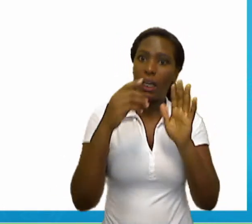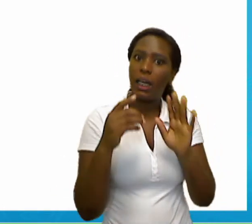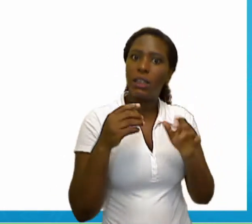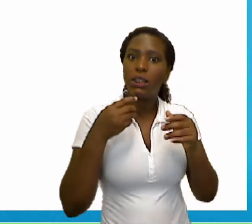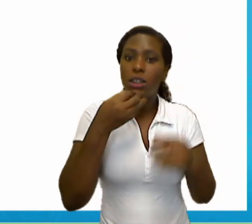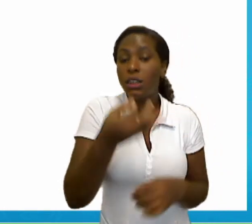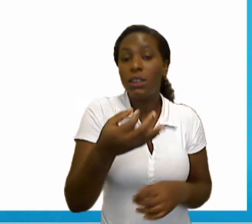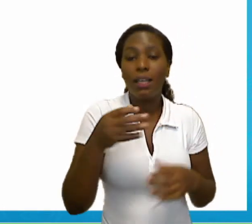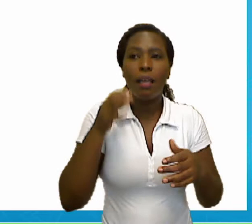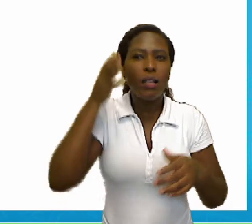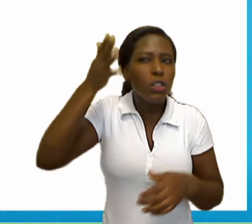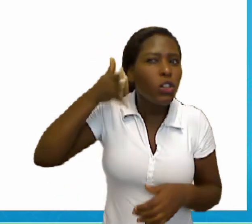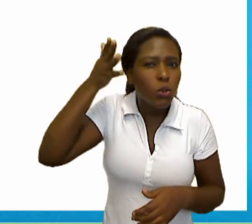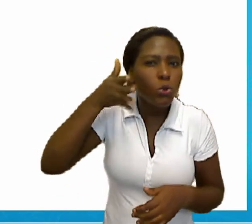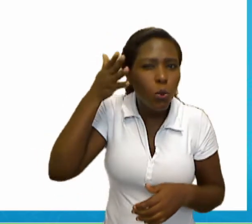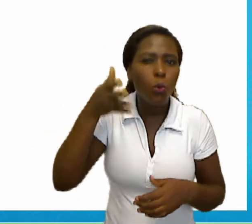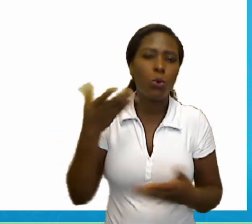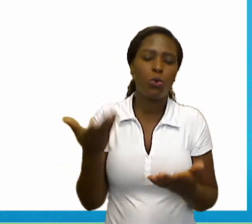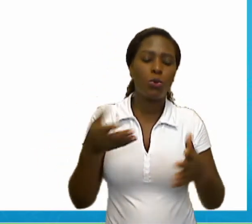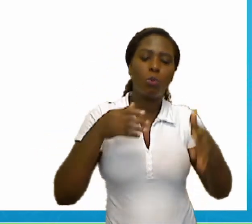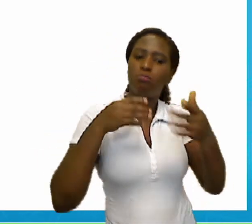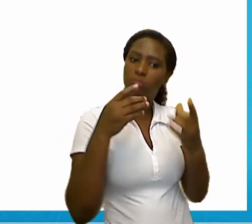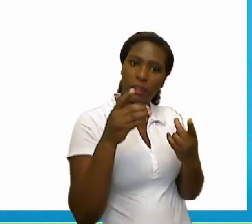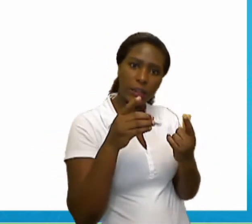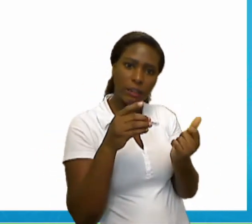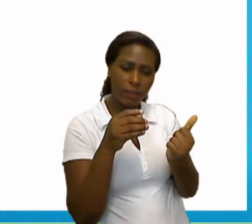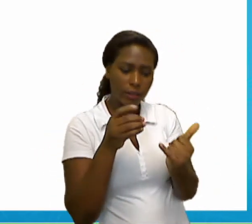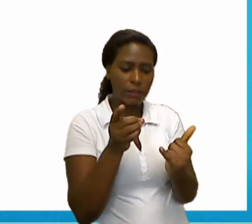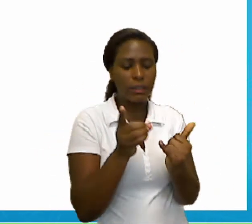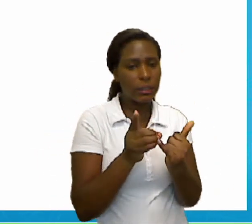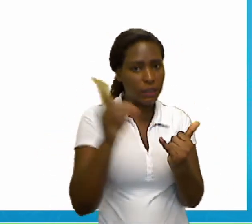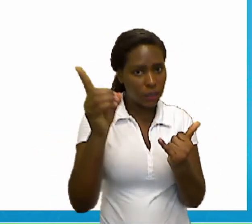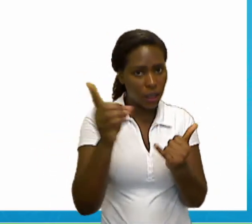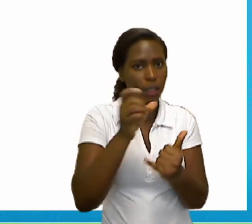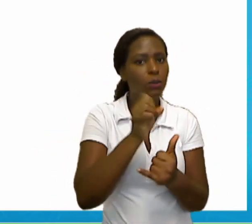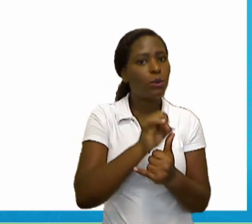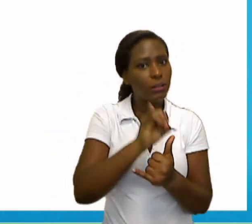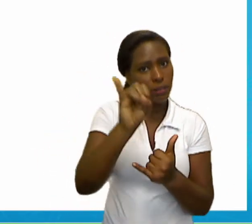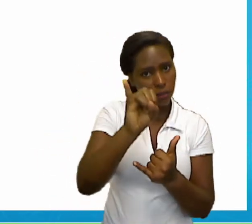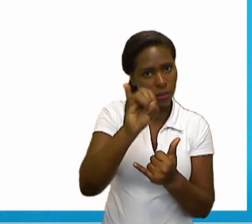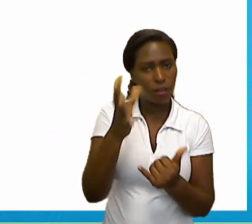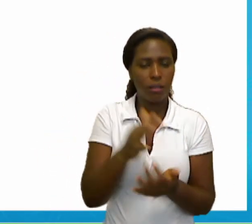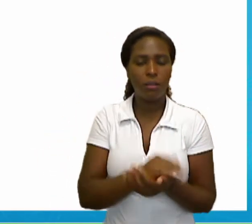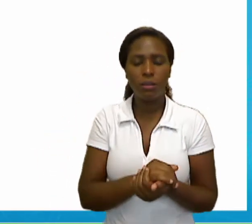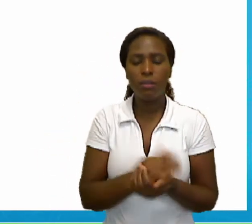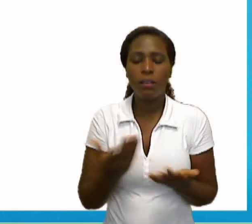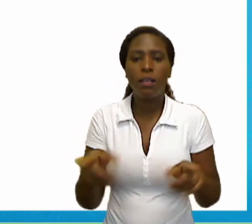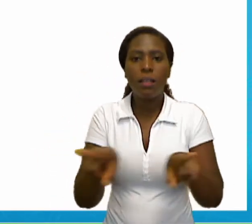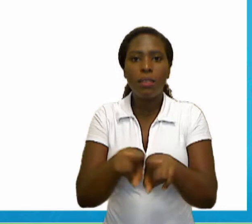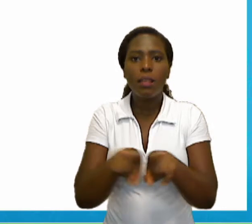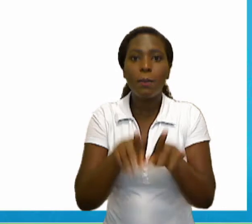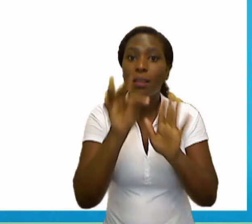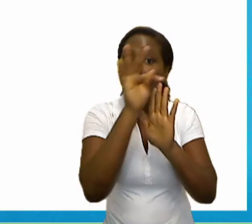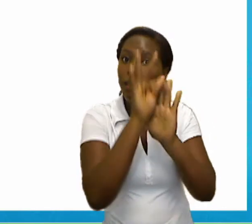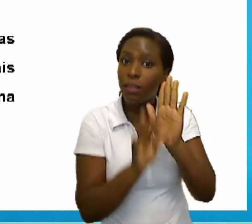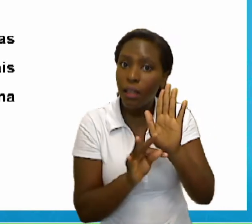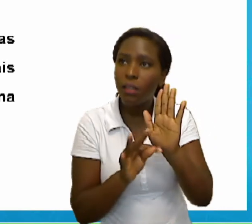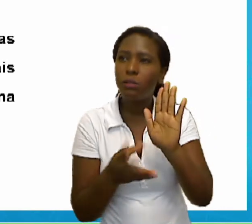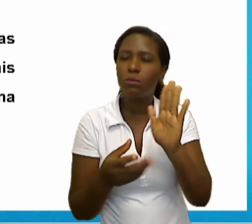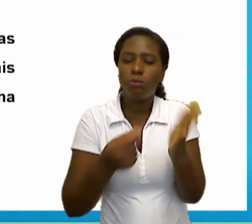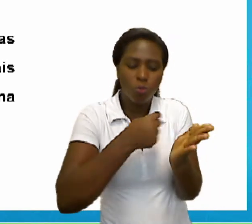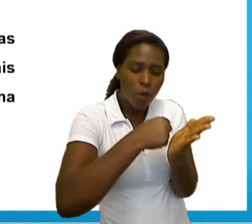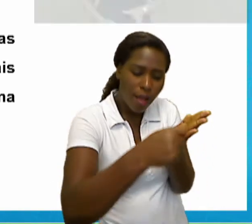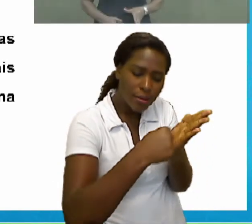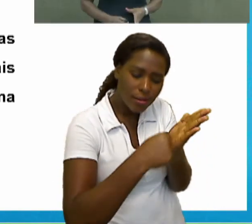objetividade e subjetividade, linguagem formal, textos assinados pelo autor.